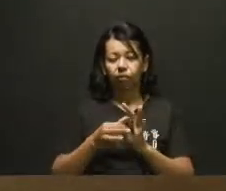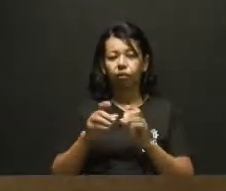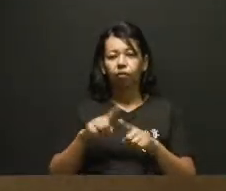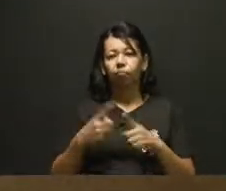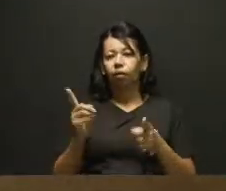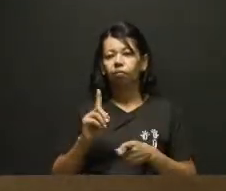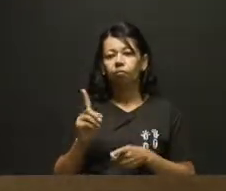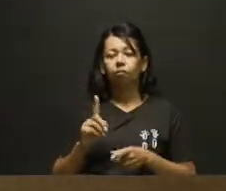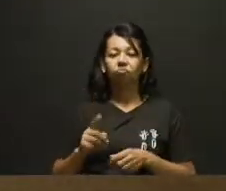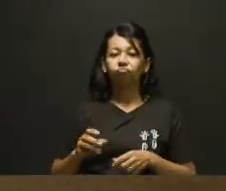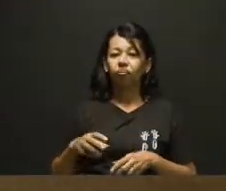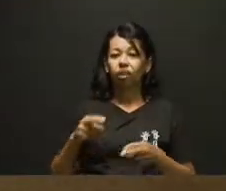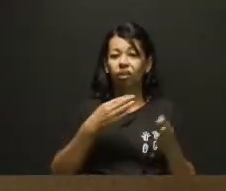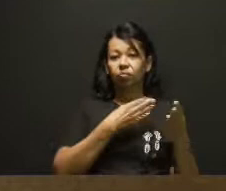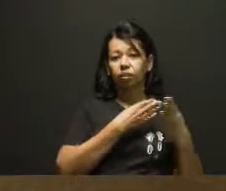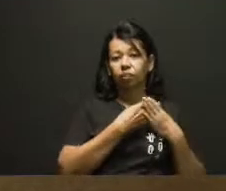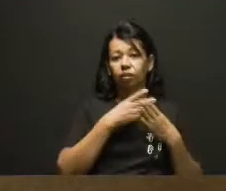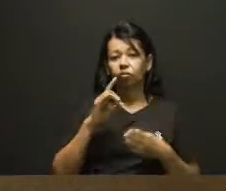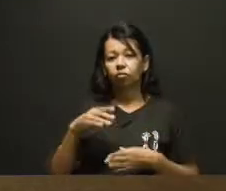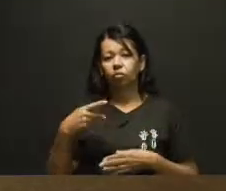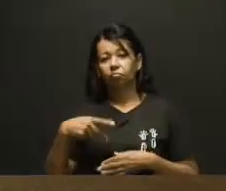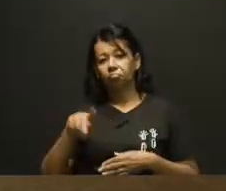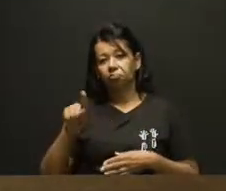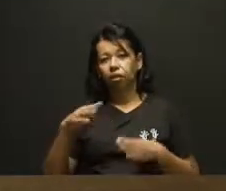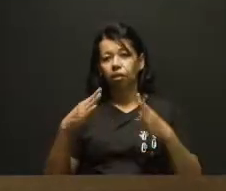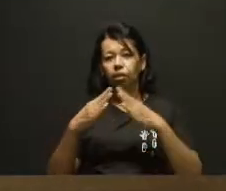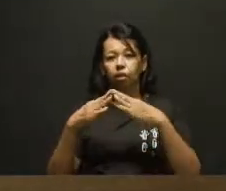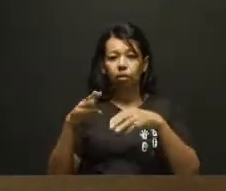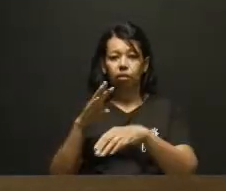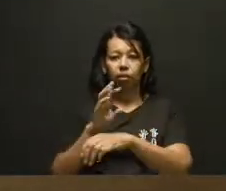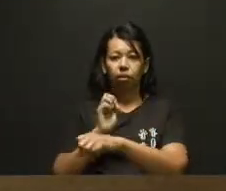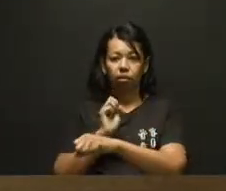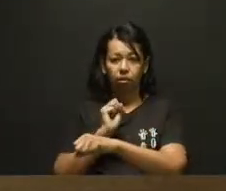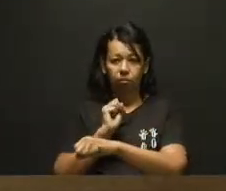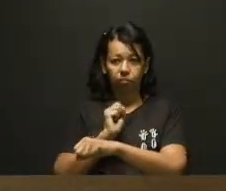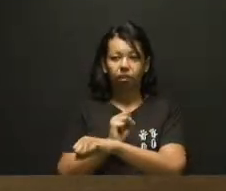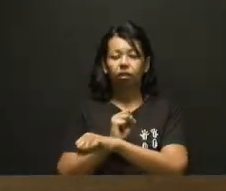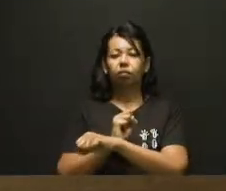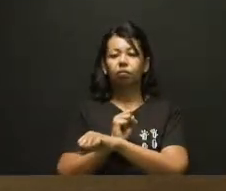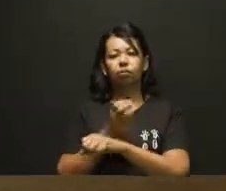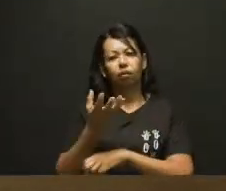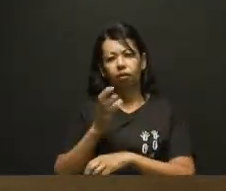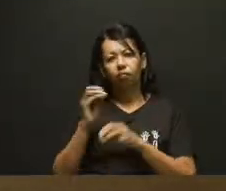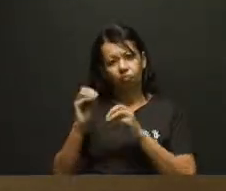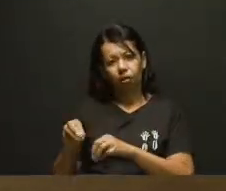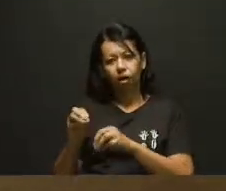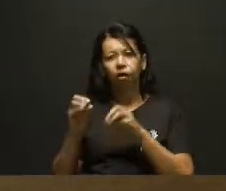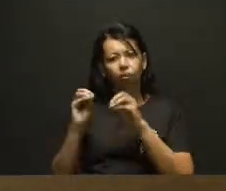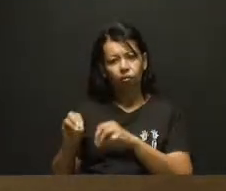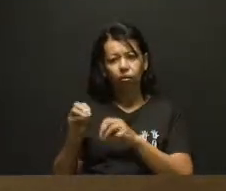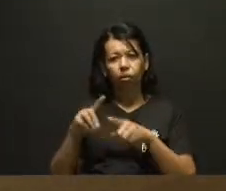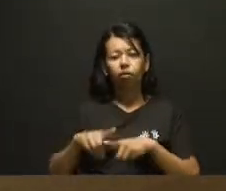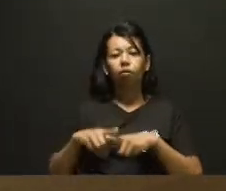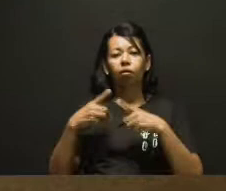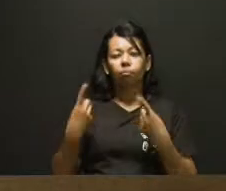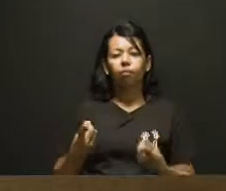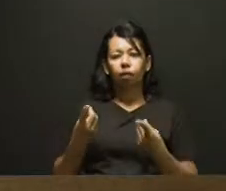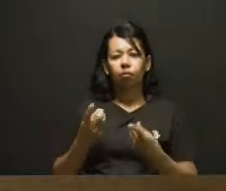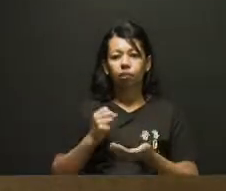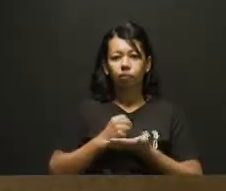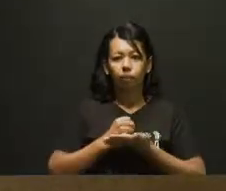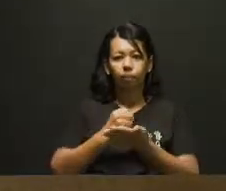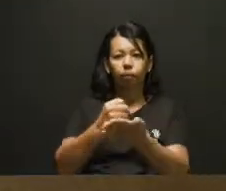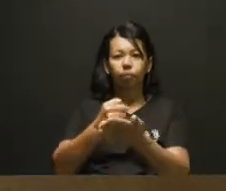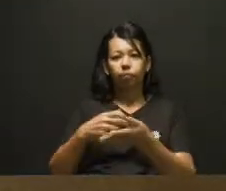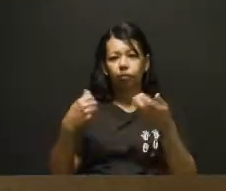toda a responsabilidade somente pra casa da esperança quer jogar jovem mas deu apoio que